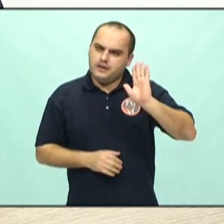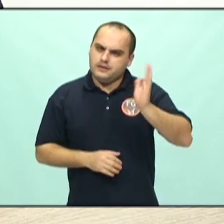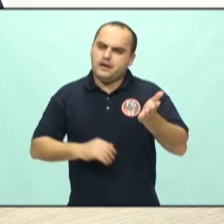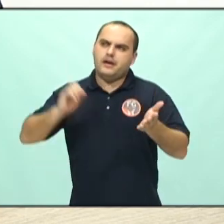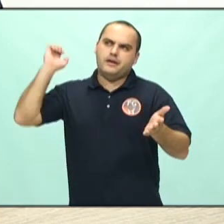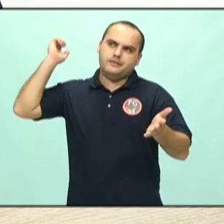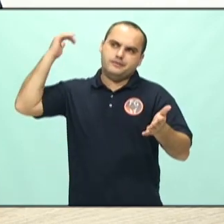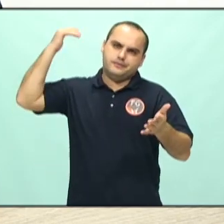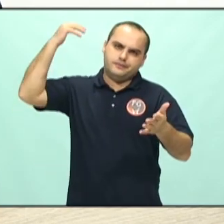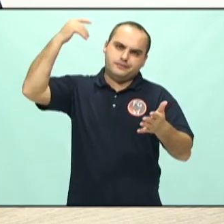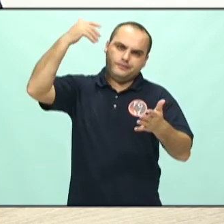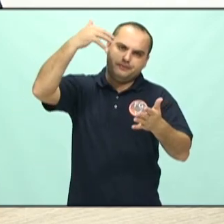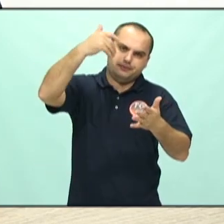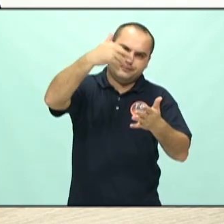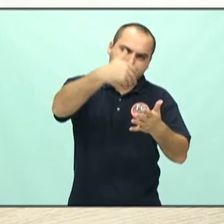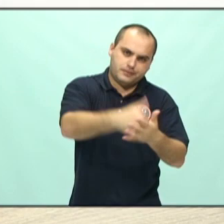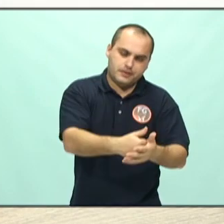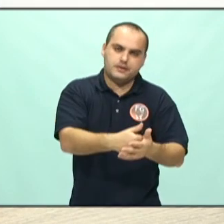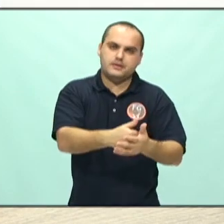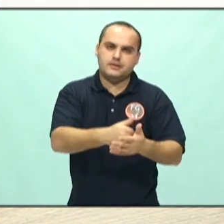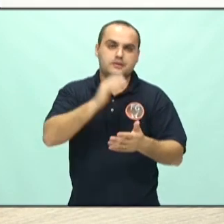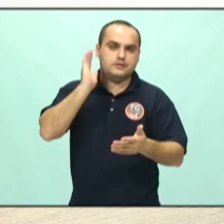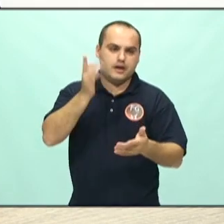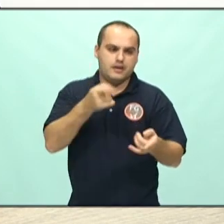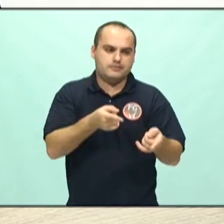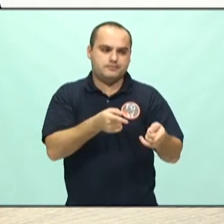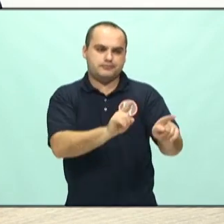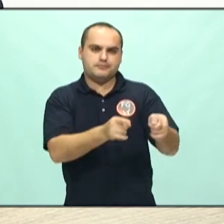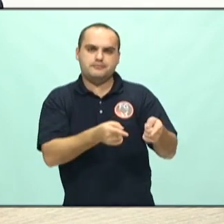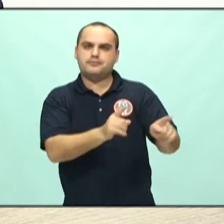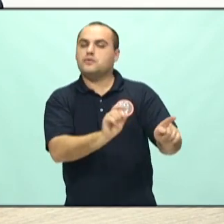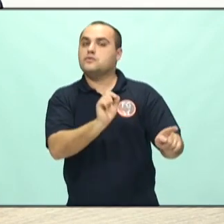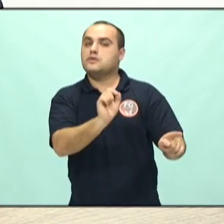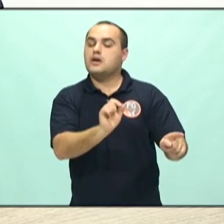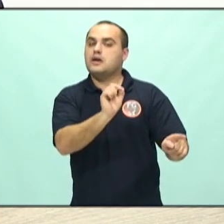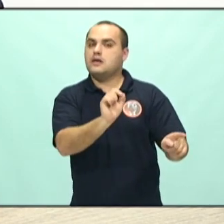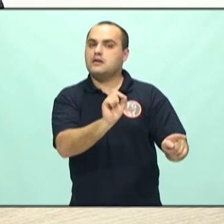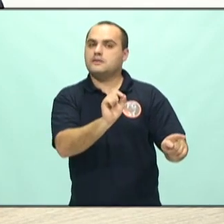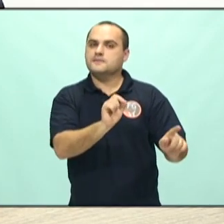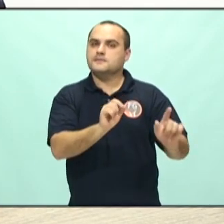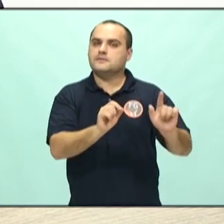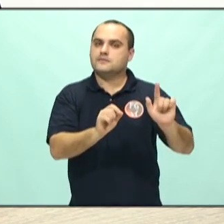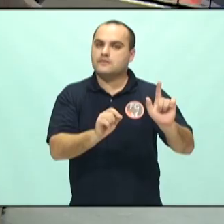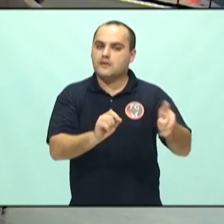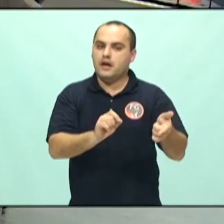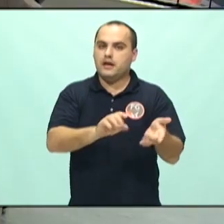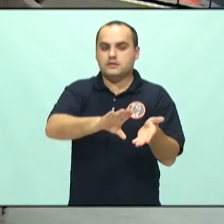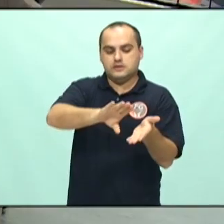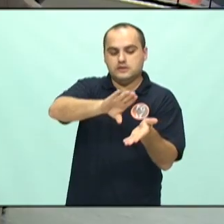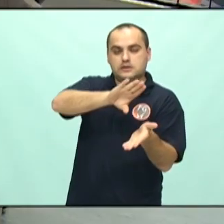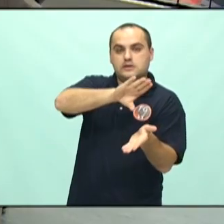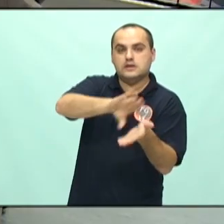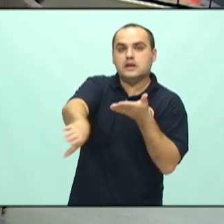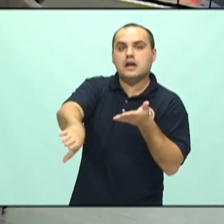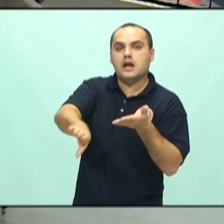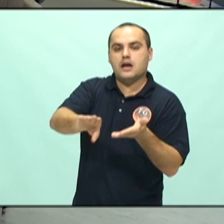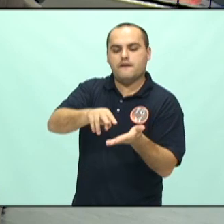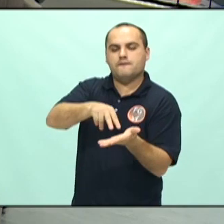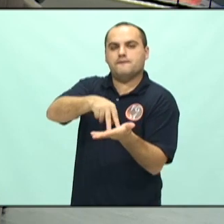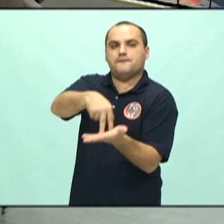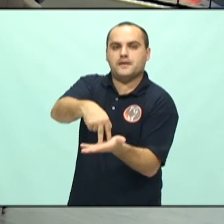já é uma ameaça que vem há algum tempo, mas parece que agora está se aflorando, que é a retirada da estabilidade do servidor